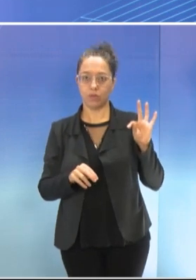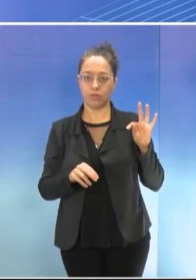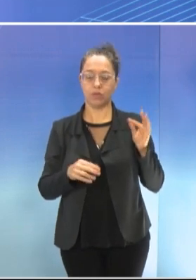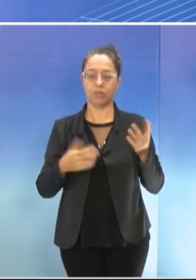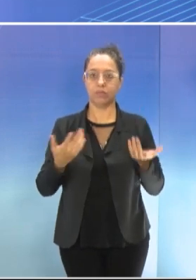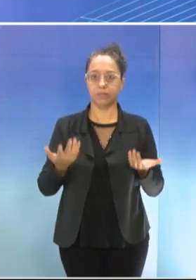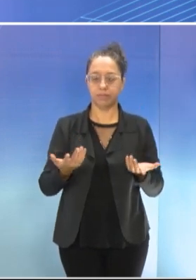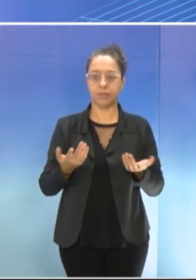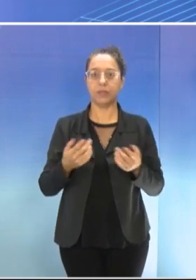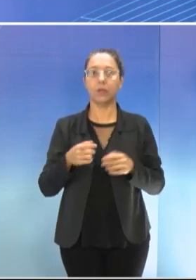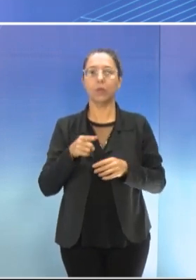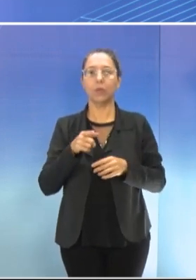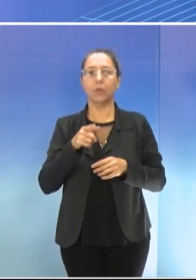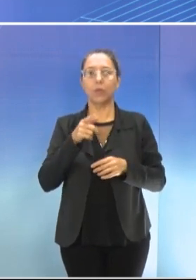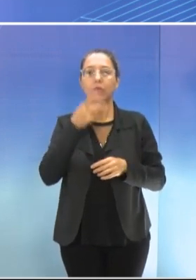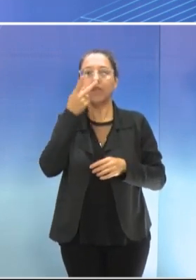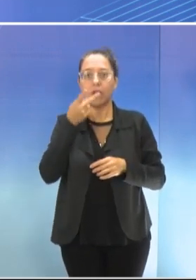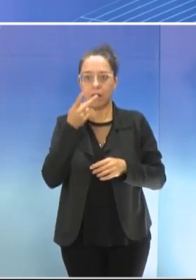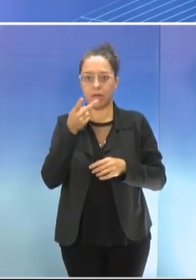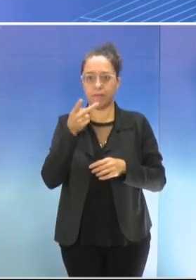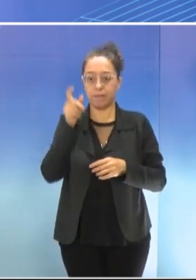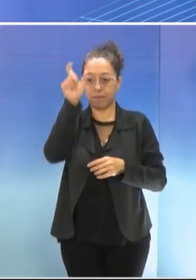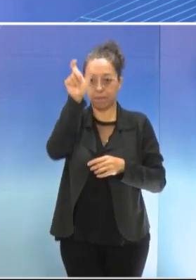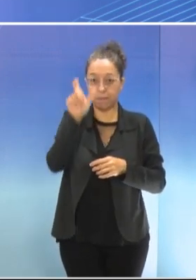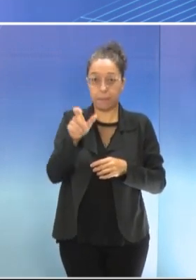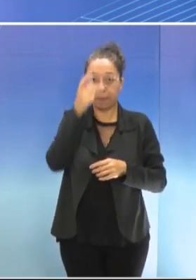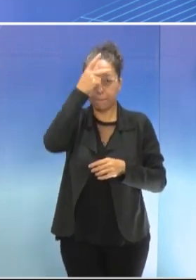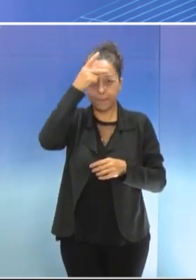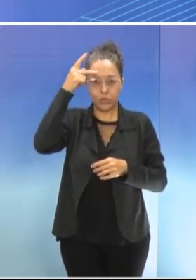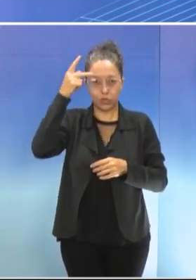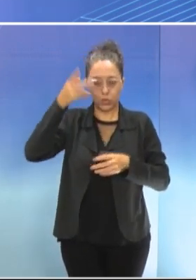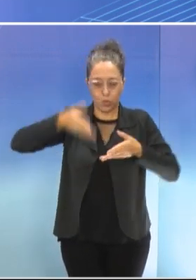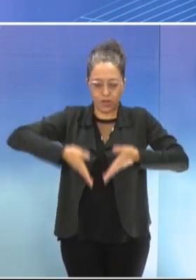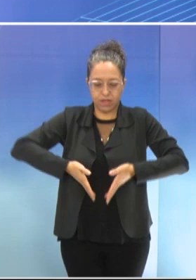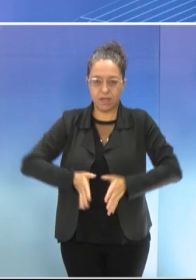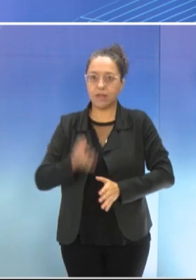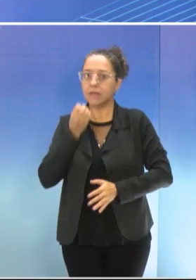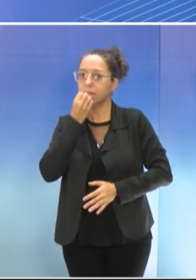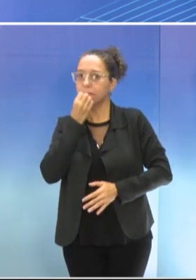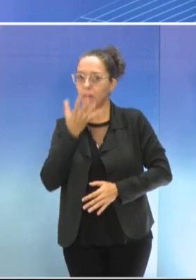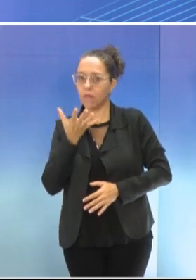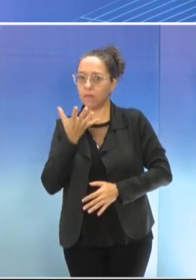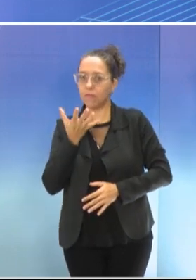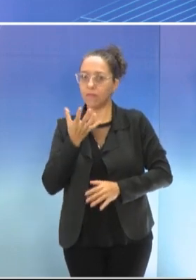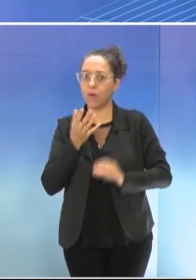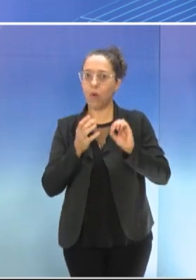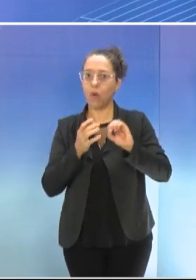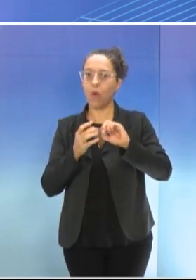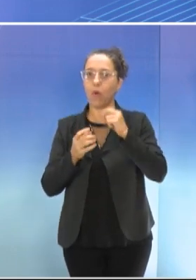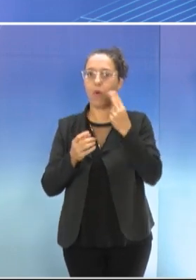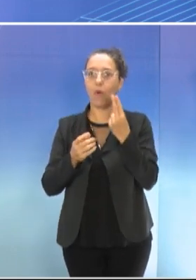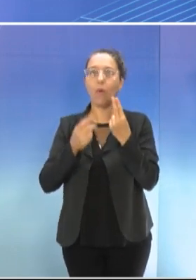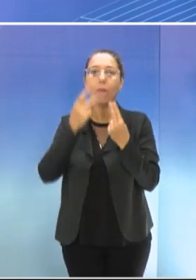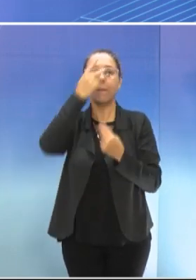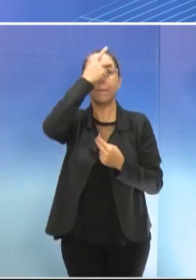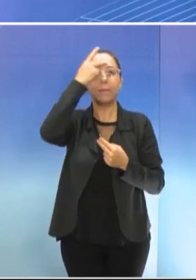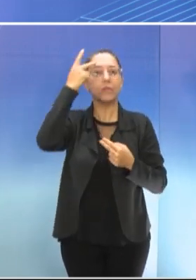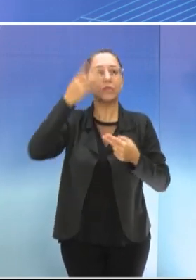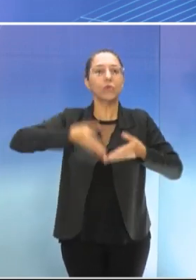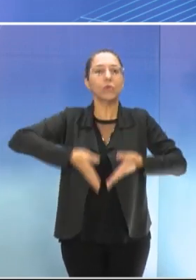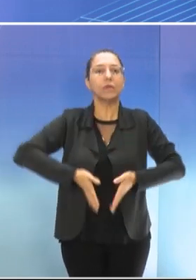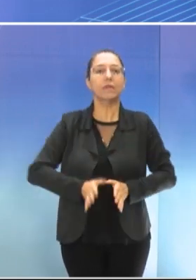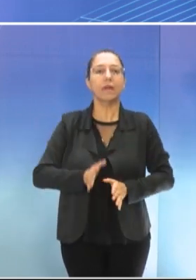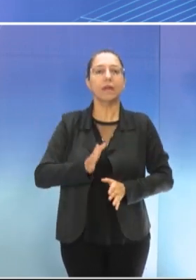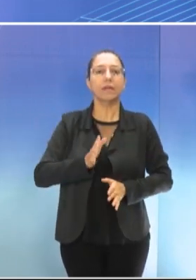era o seguinte, eles falavam, o homem nasce bom ou o homem nasce mal? Durante